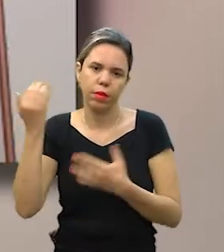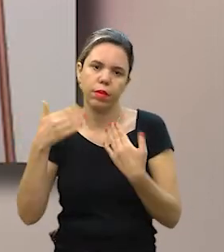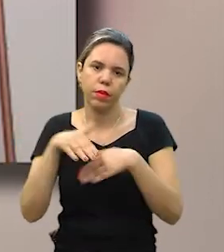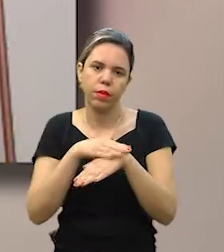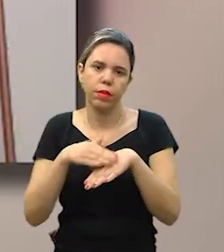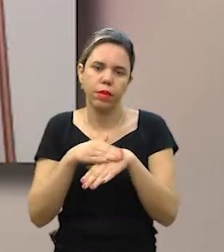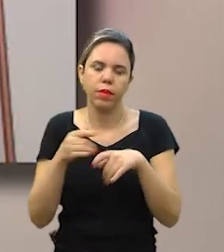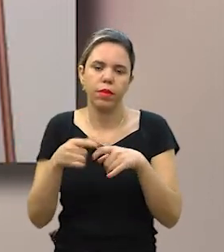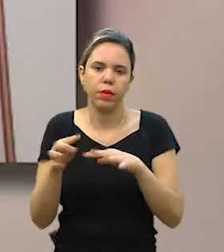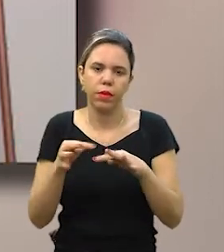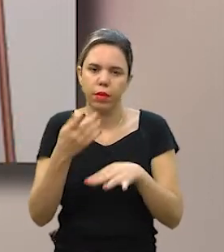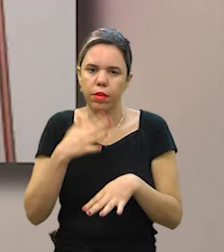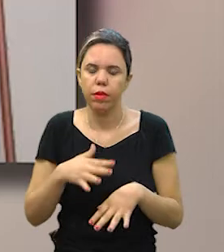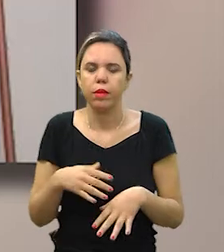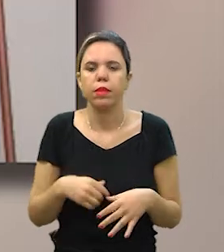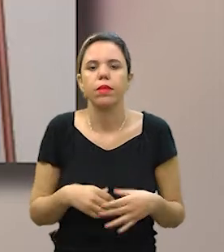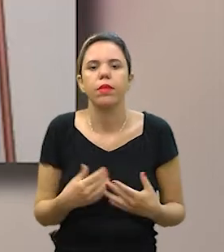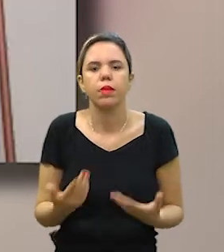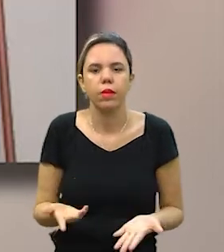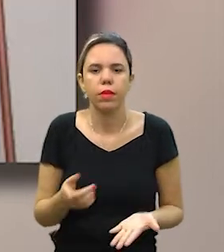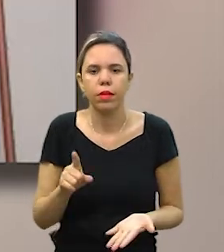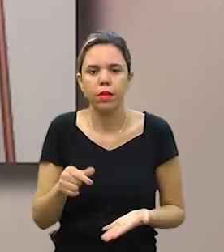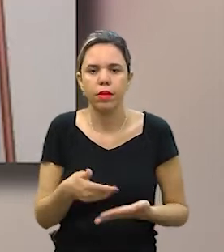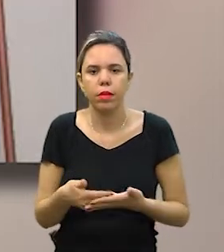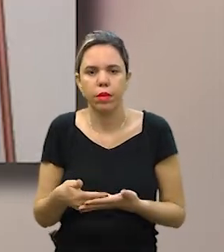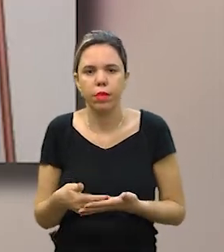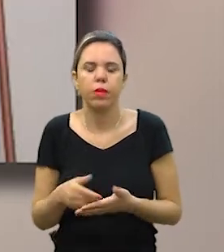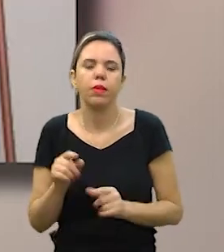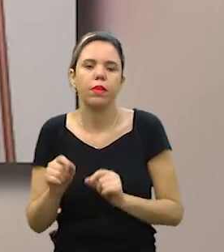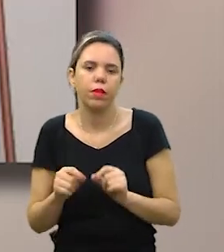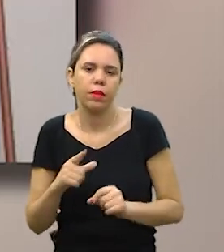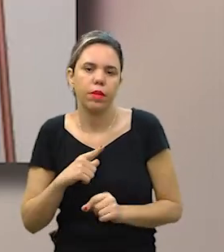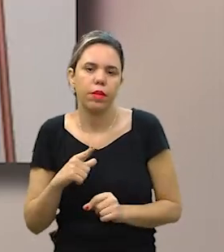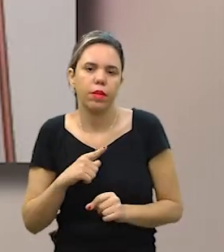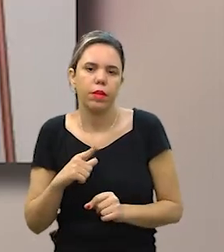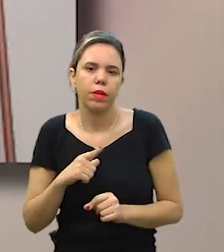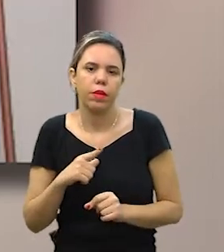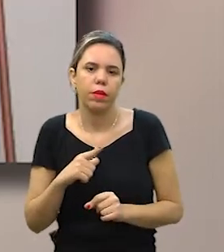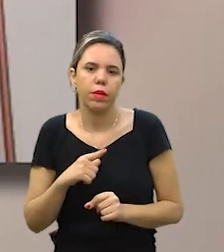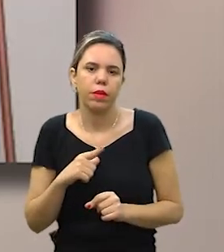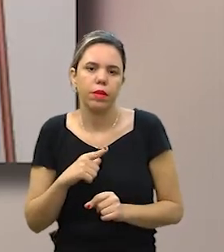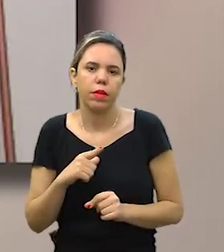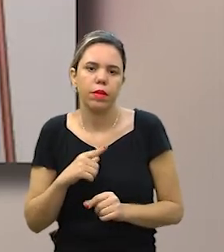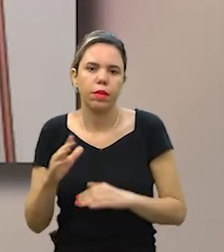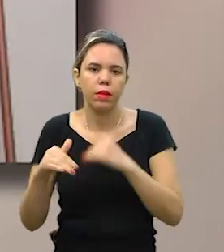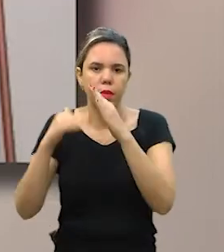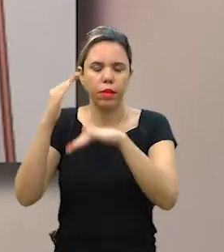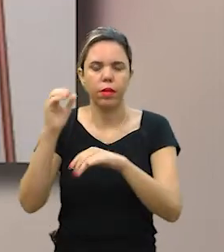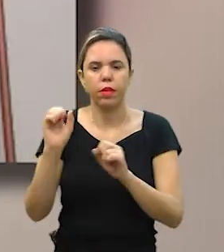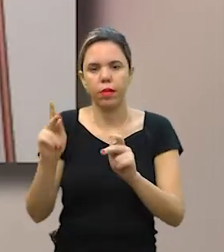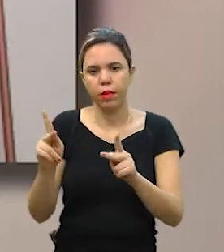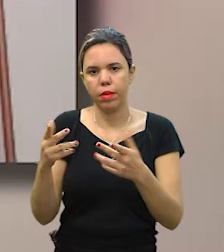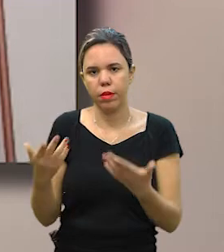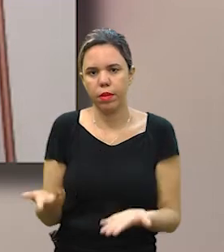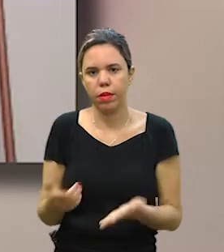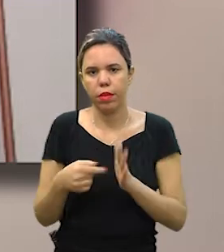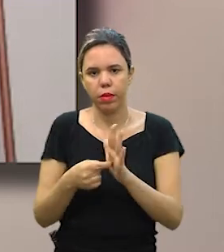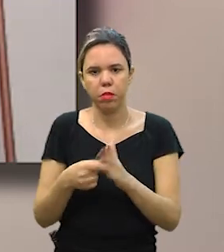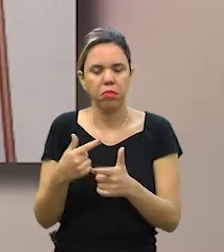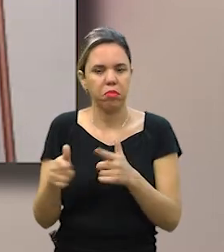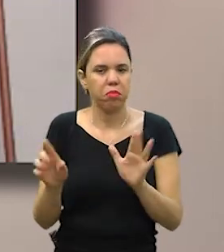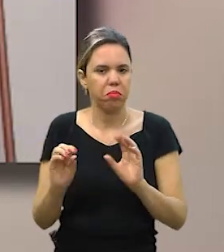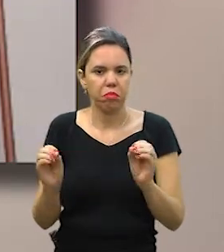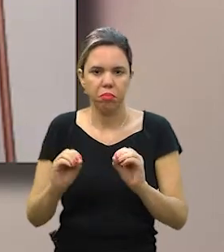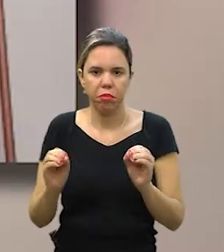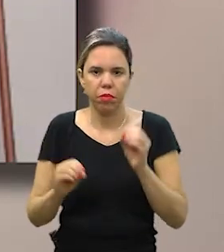importante conversar com o pediatra. Então, se é um bebê que ele tem um desenvolvimento ok, que não